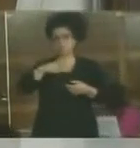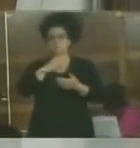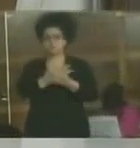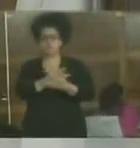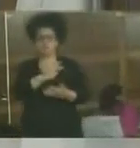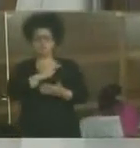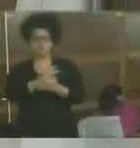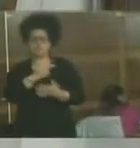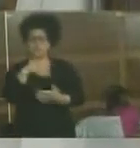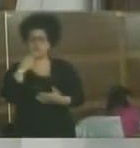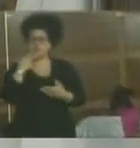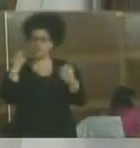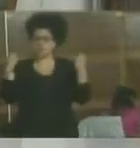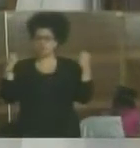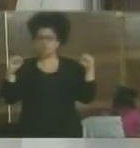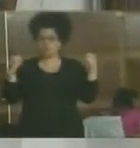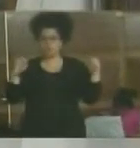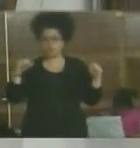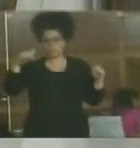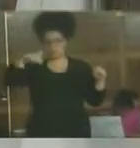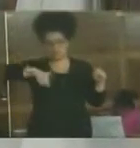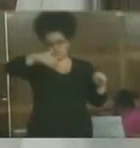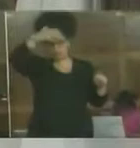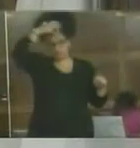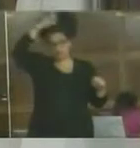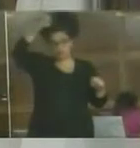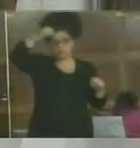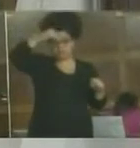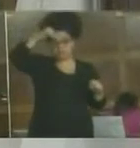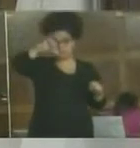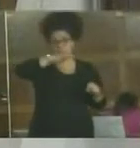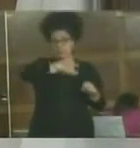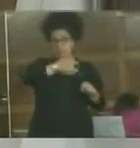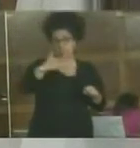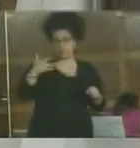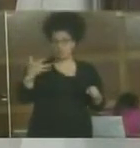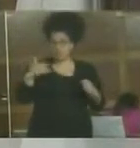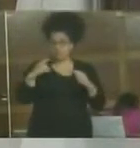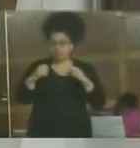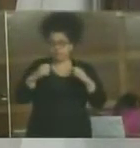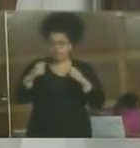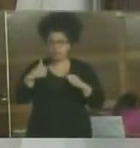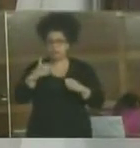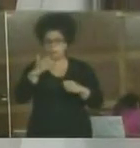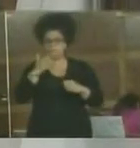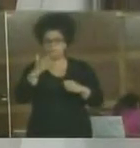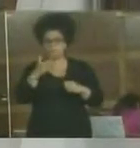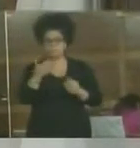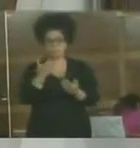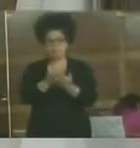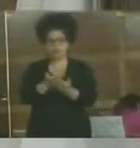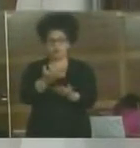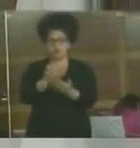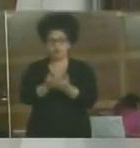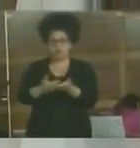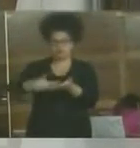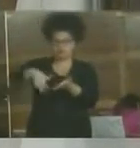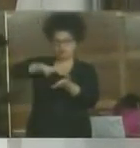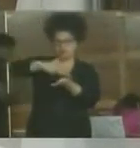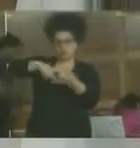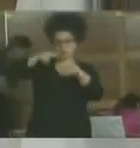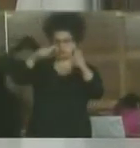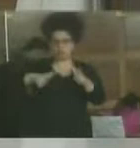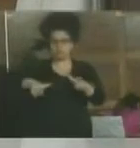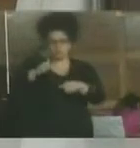parte esportiva e preventiva à saúde, onde eu solicito aulas de zumba na comunidade do